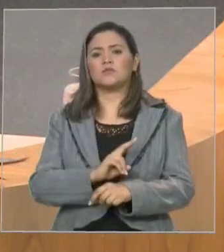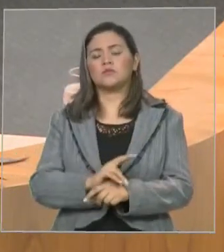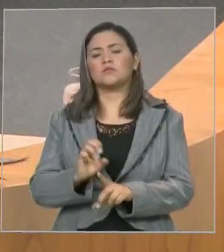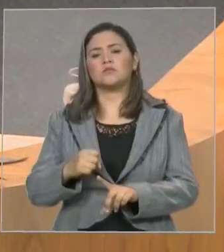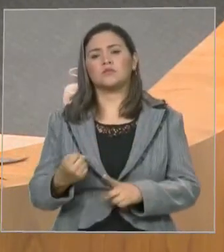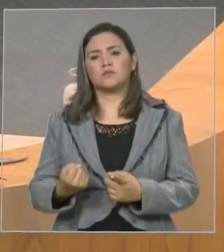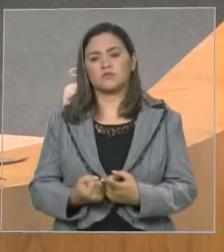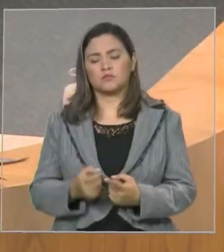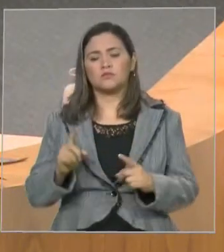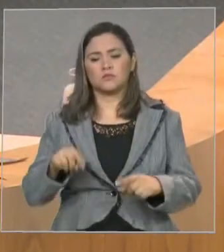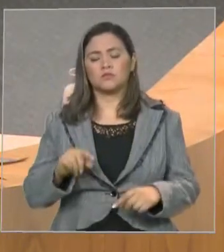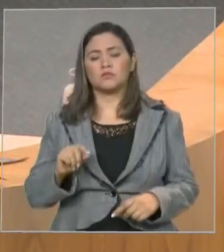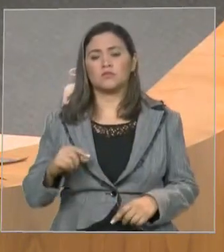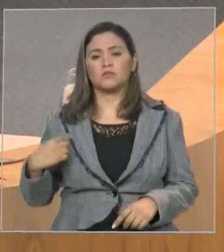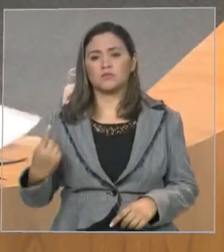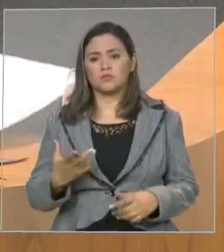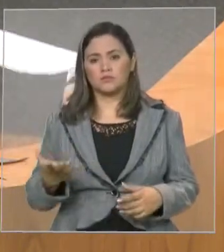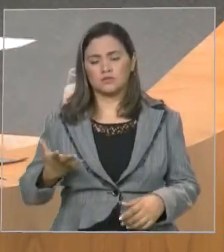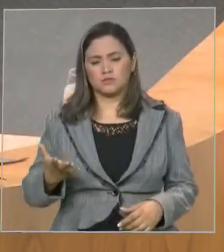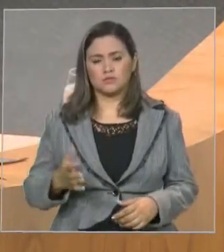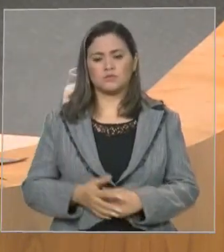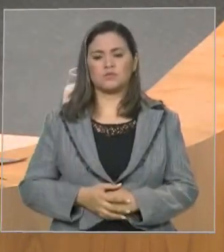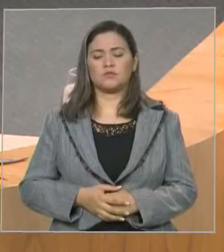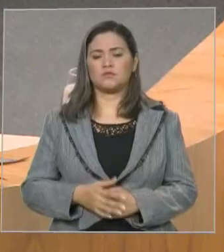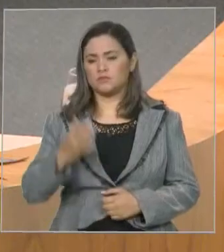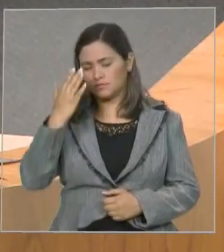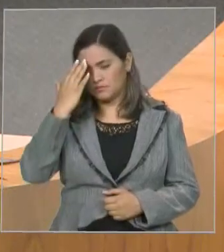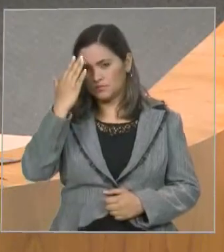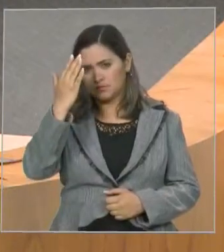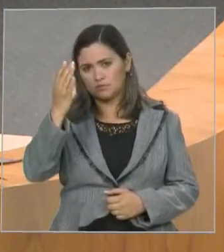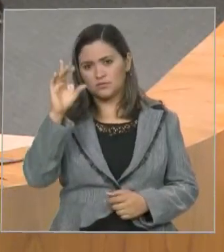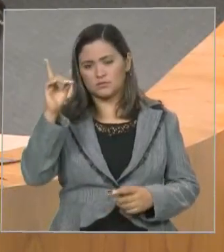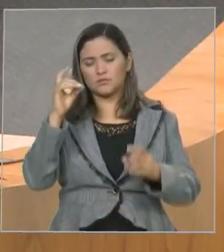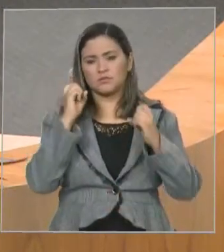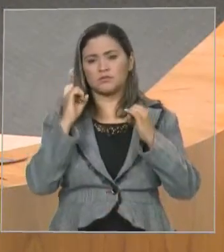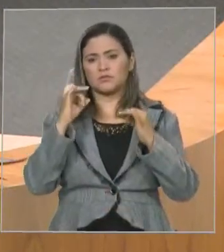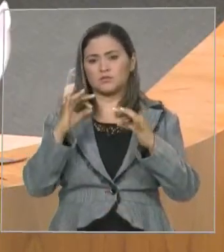queremos. Mas, senhor presidente, agradecer aqui a oportunidade e que Deus esteja sempre nos abençoando.